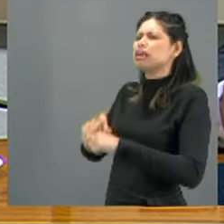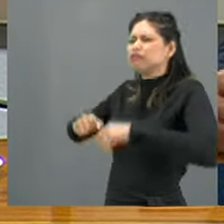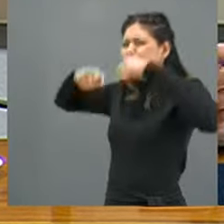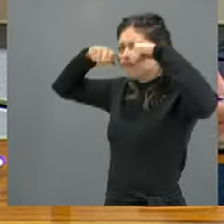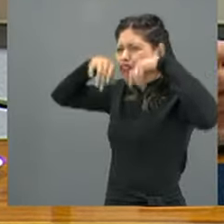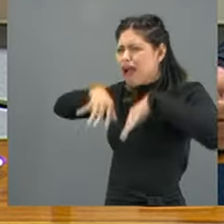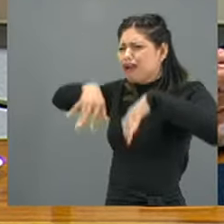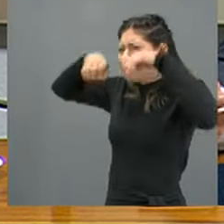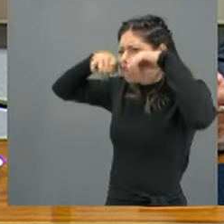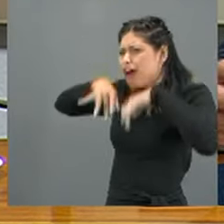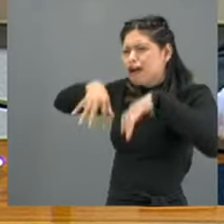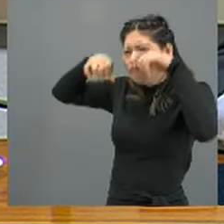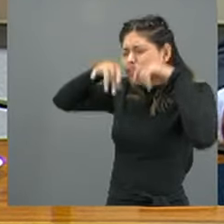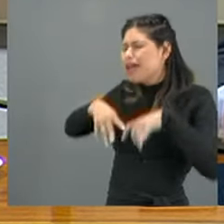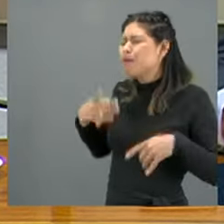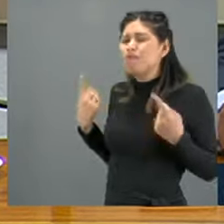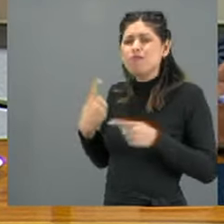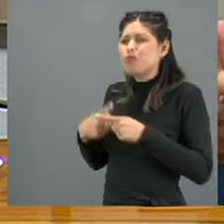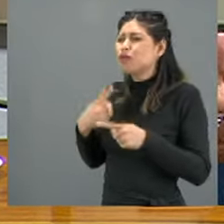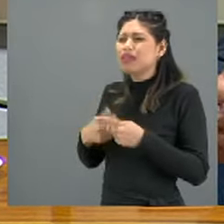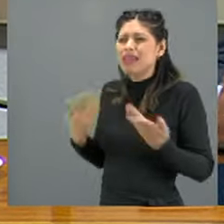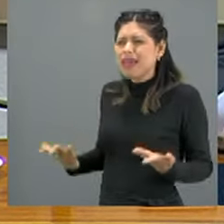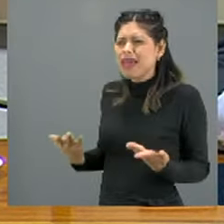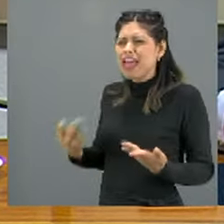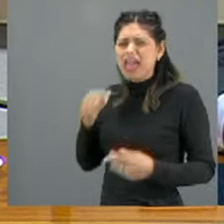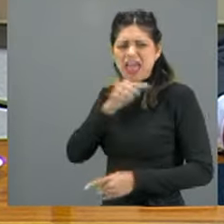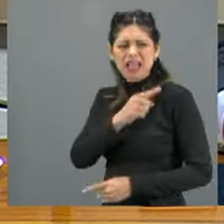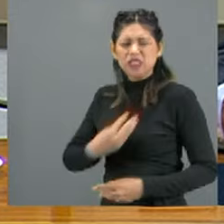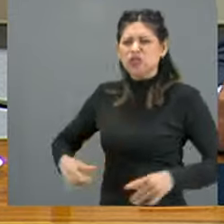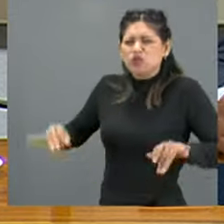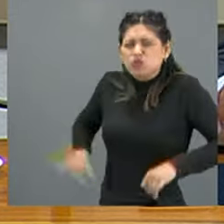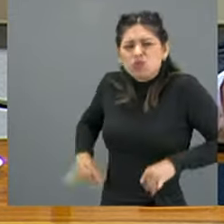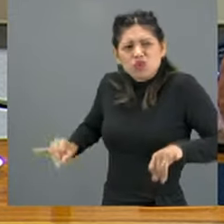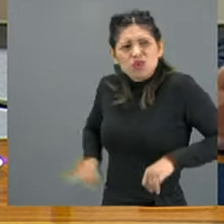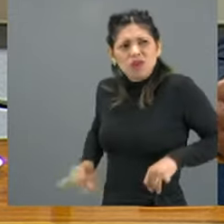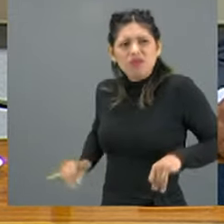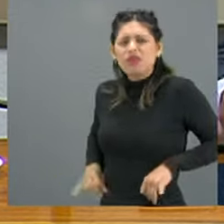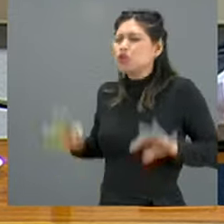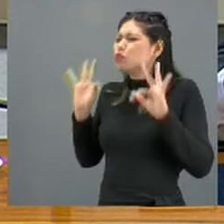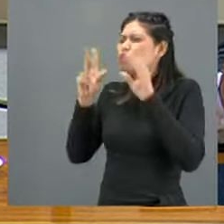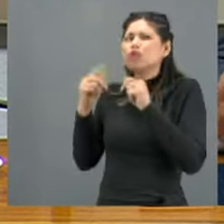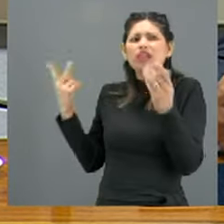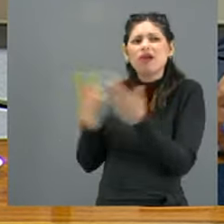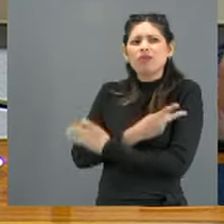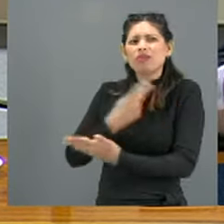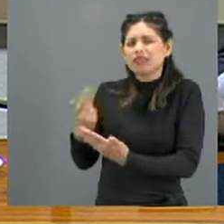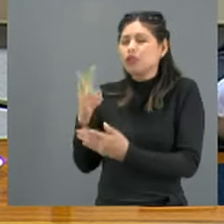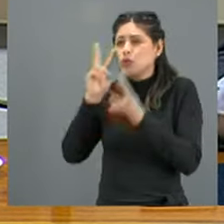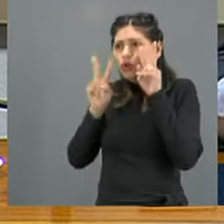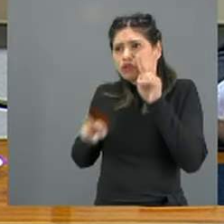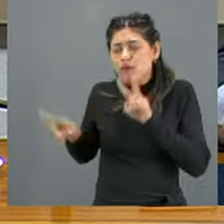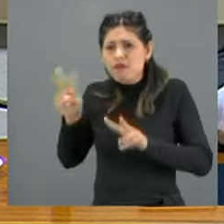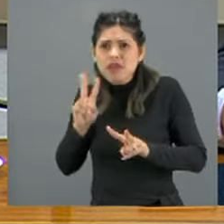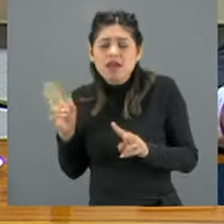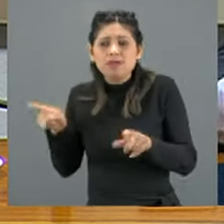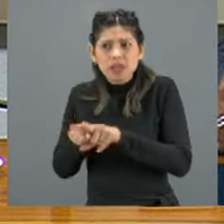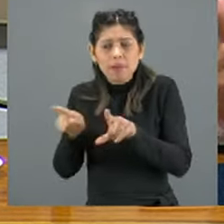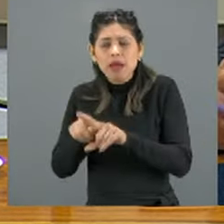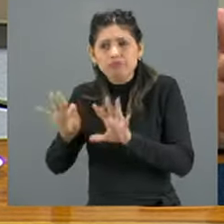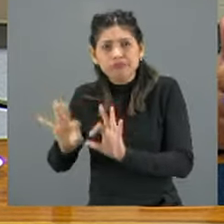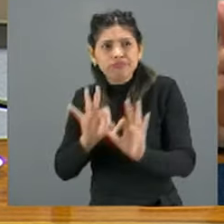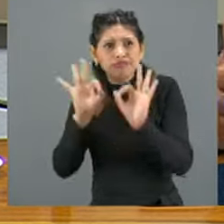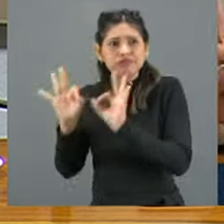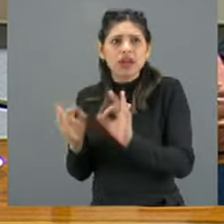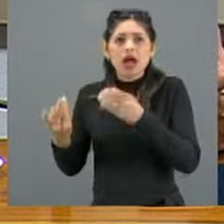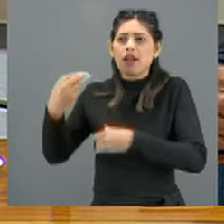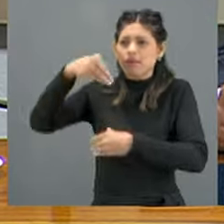porque não há cristão que não se comova com os depoimentos, com o que vimos, com o que assistimos dentro da reserva e